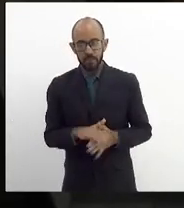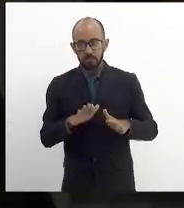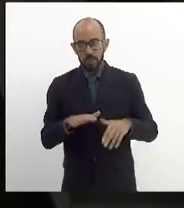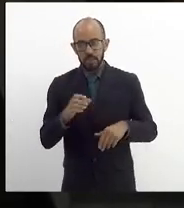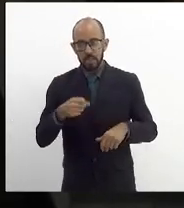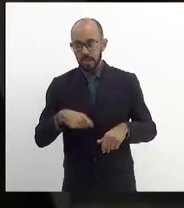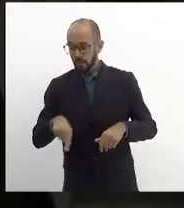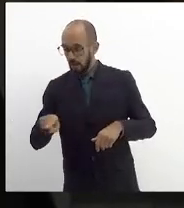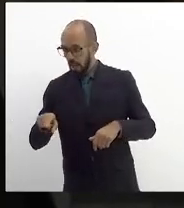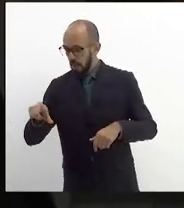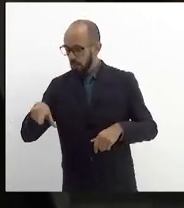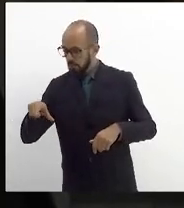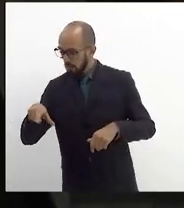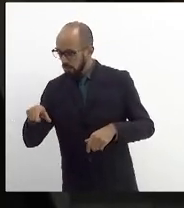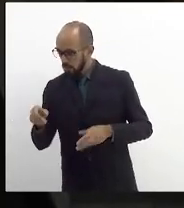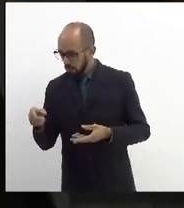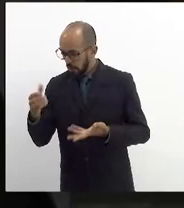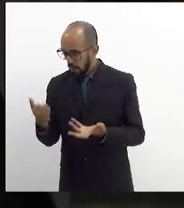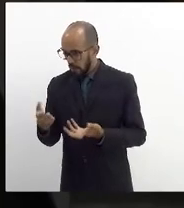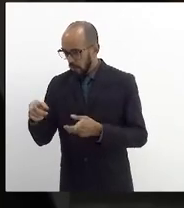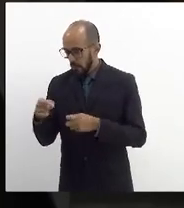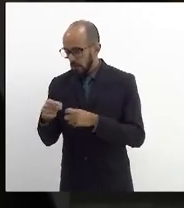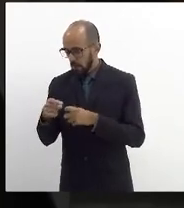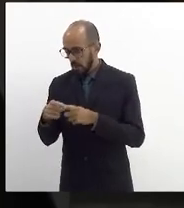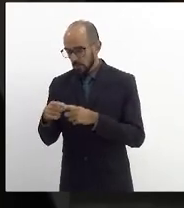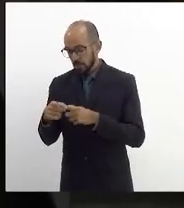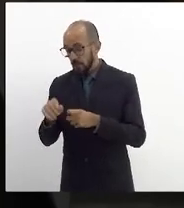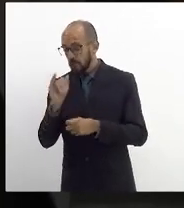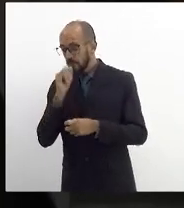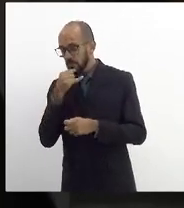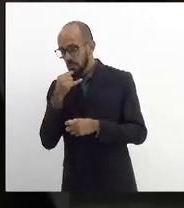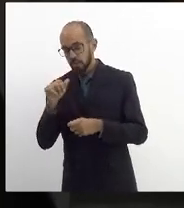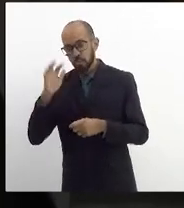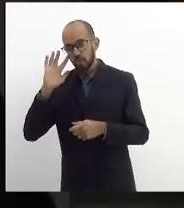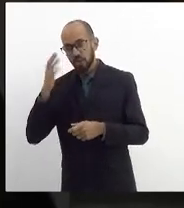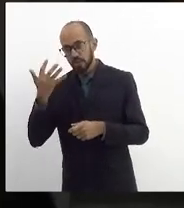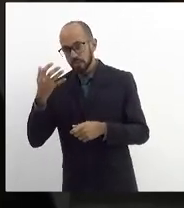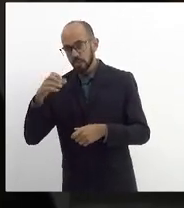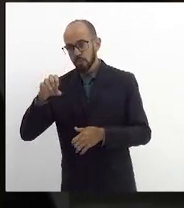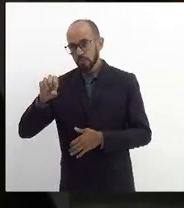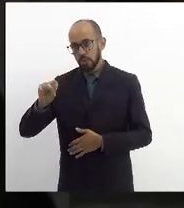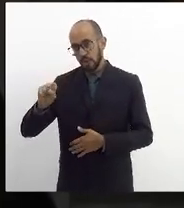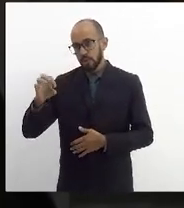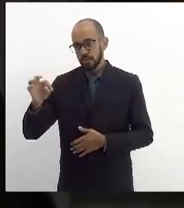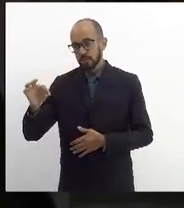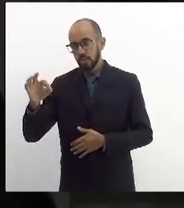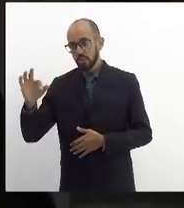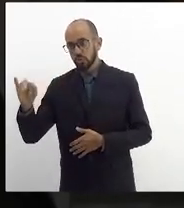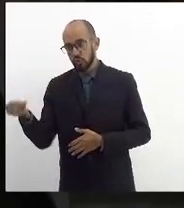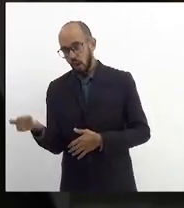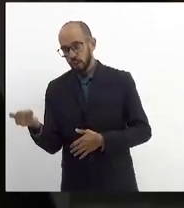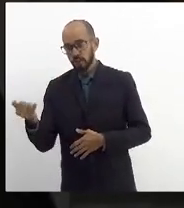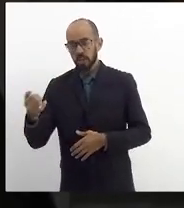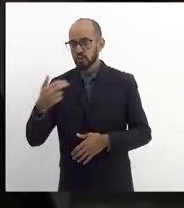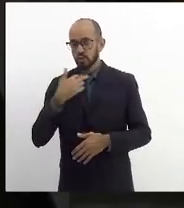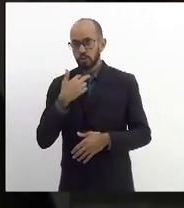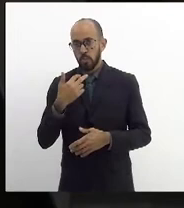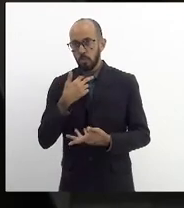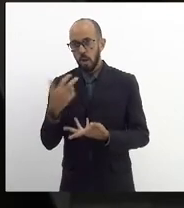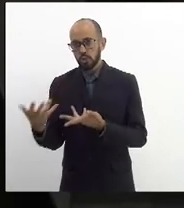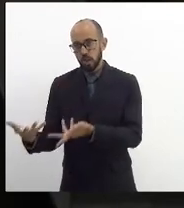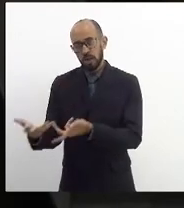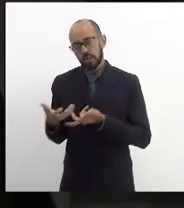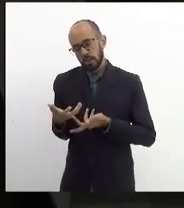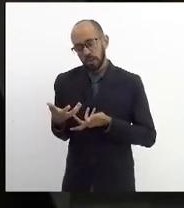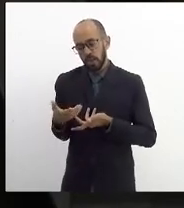infelizmente por decisão dos sete o STJD 6 o 3 nós não podemos